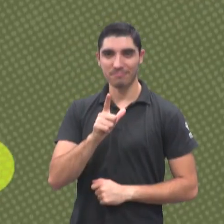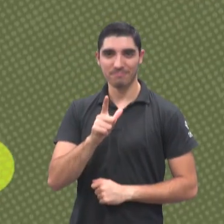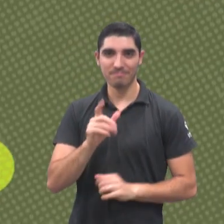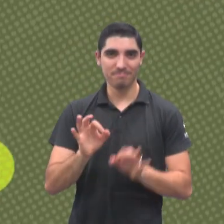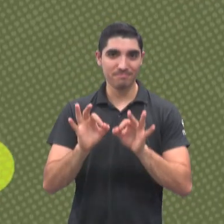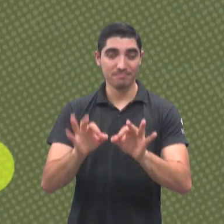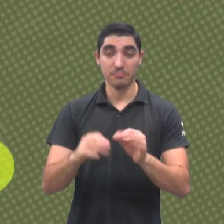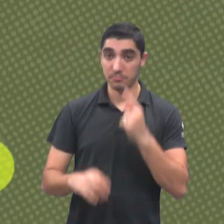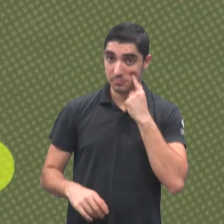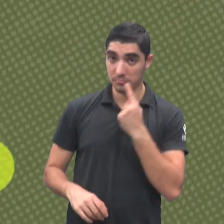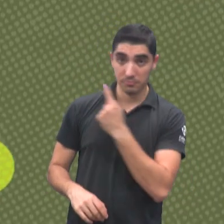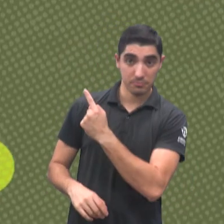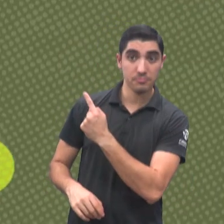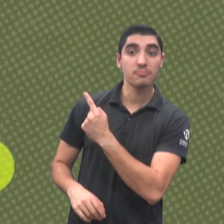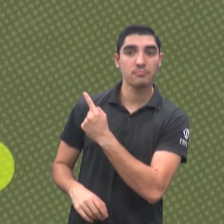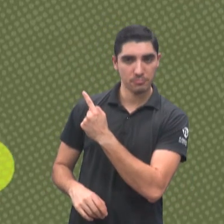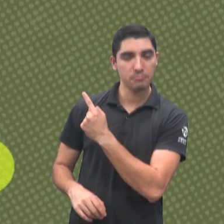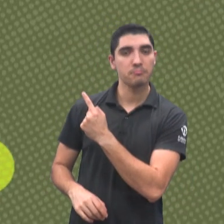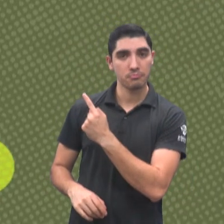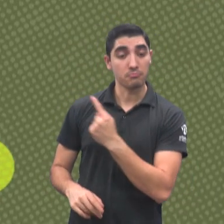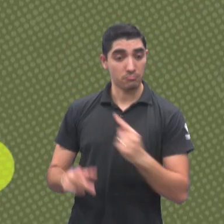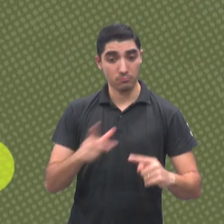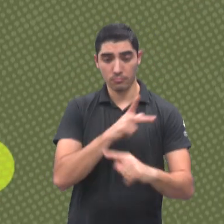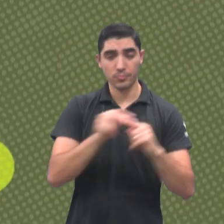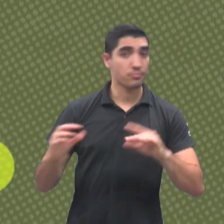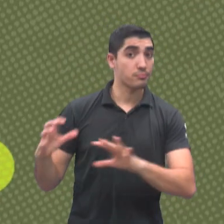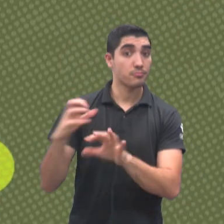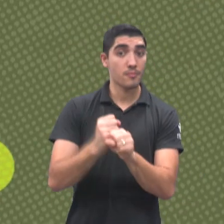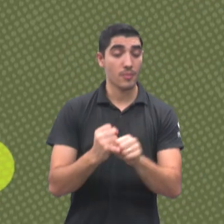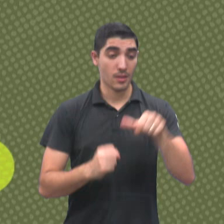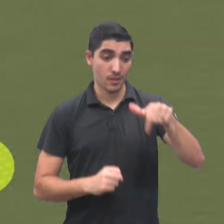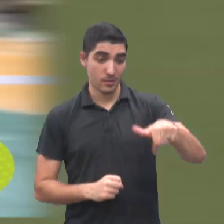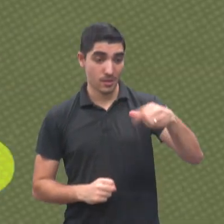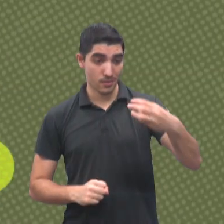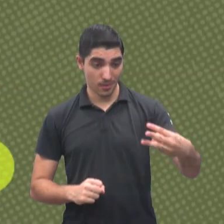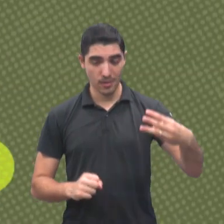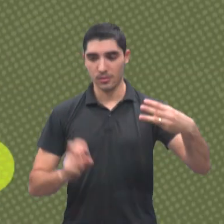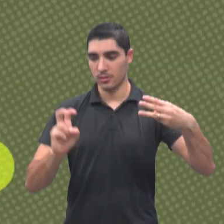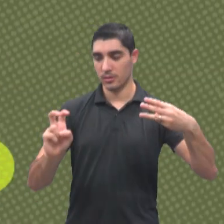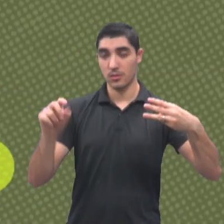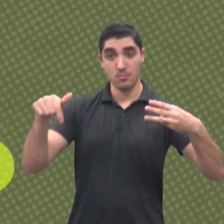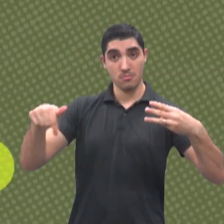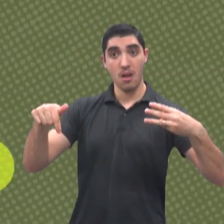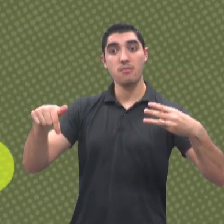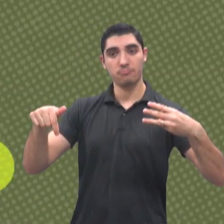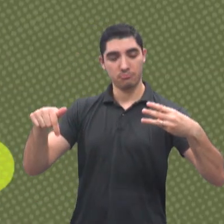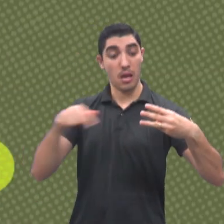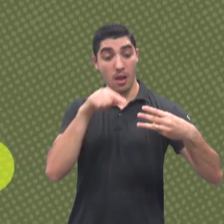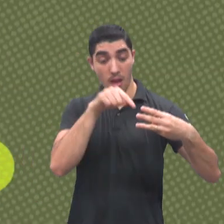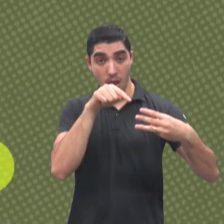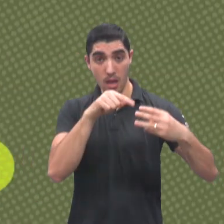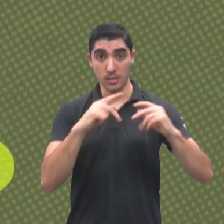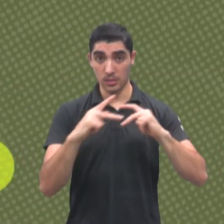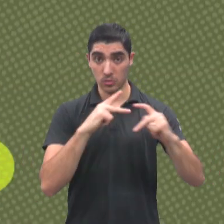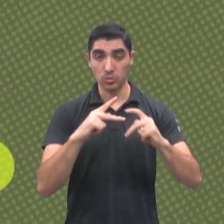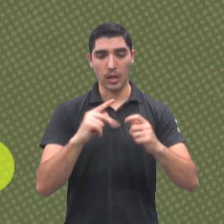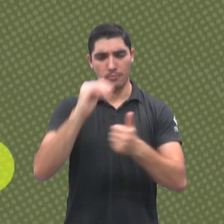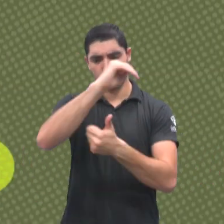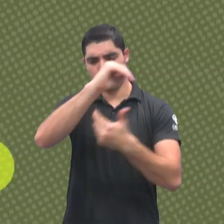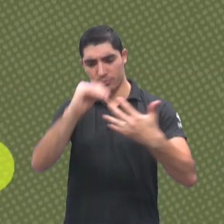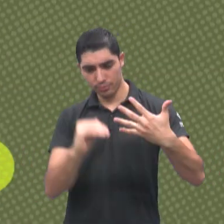Leal, que se recuperou e venceu pelo placar de 73-57, chegando à sua 3ª vitória em 5 jogos,